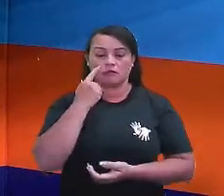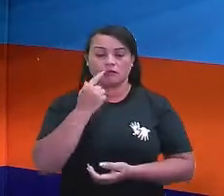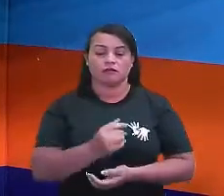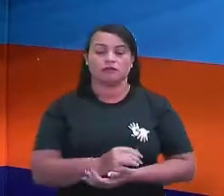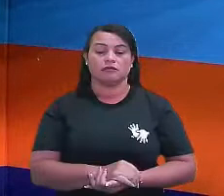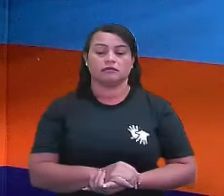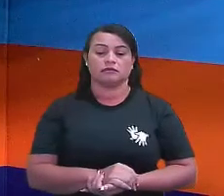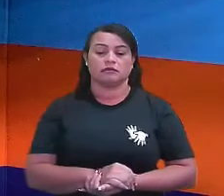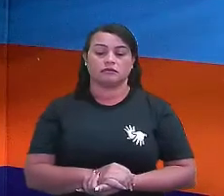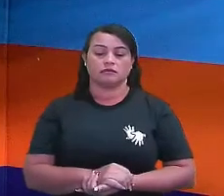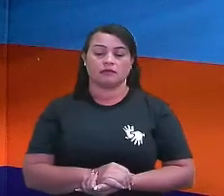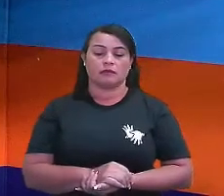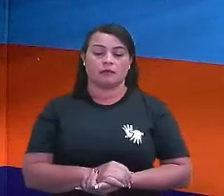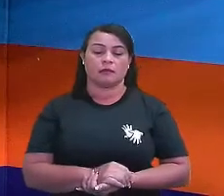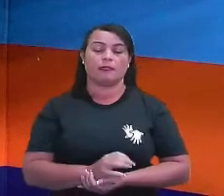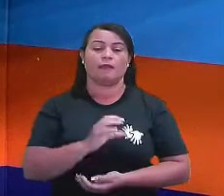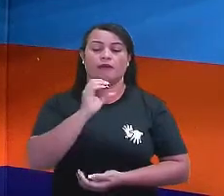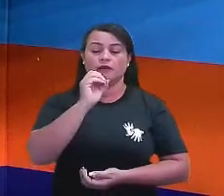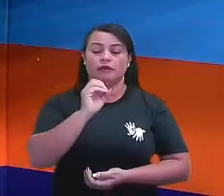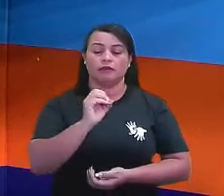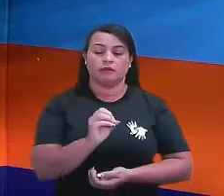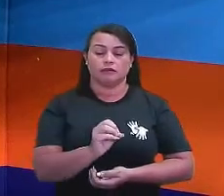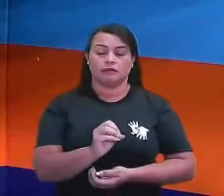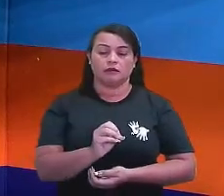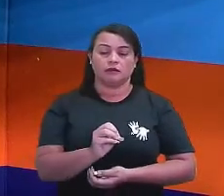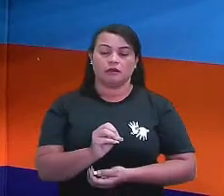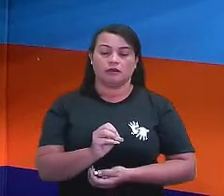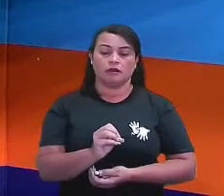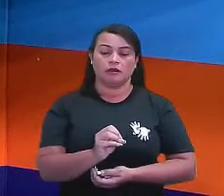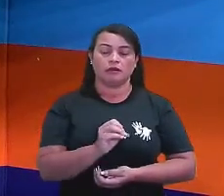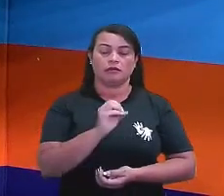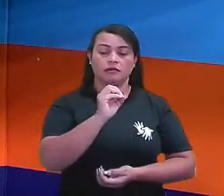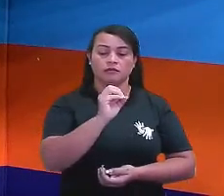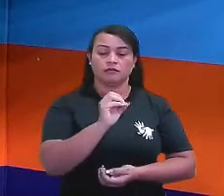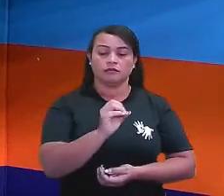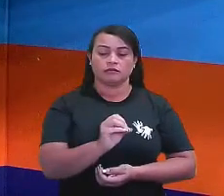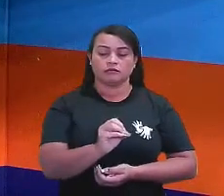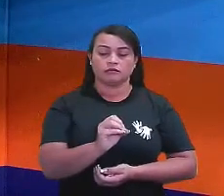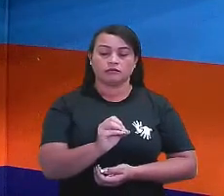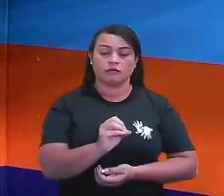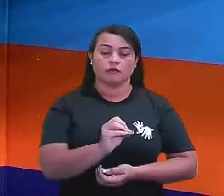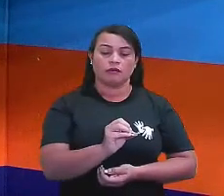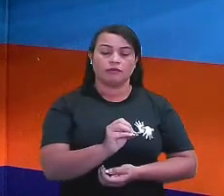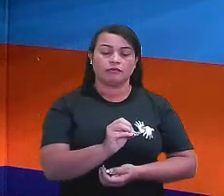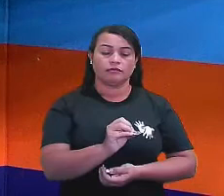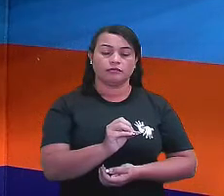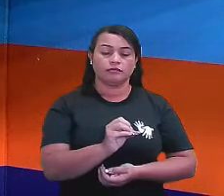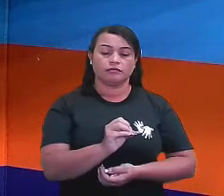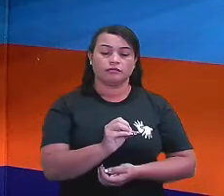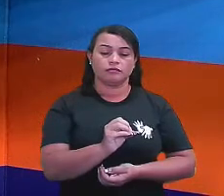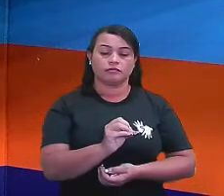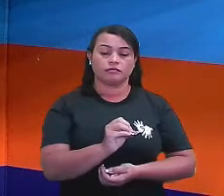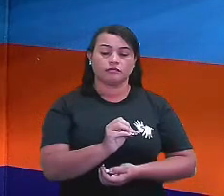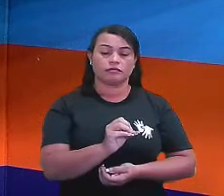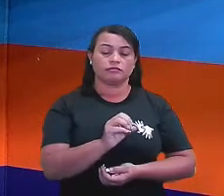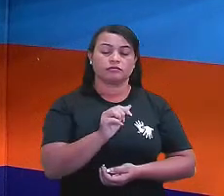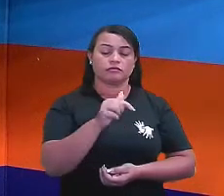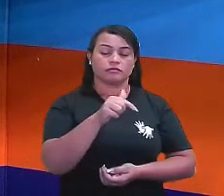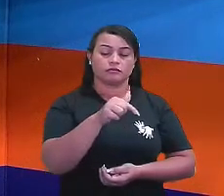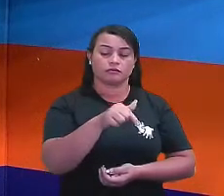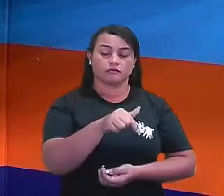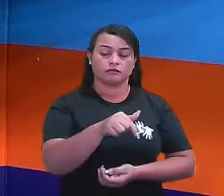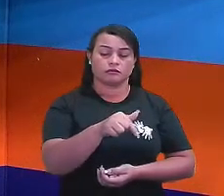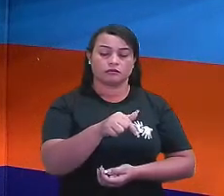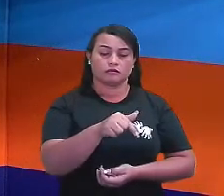Ó, 0 menos 0, 0, 5 menos 5, 0, 9 menos 2,